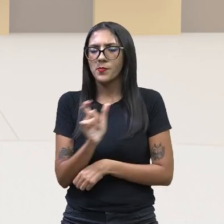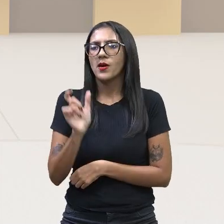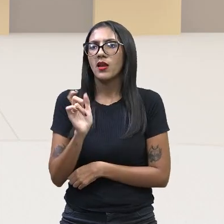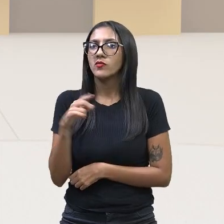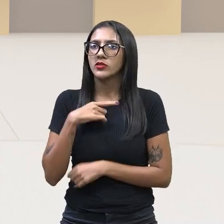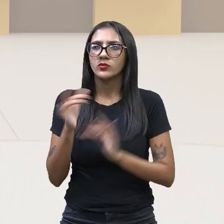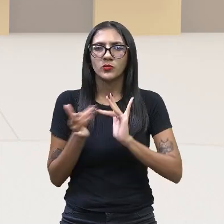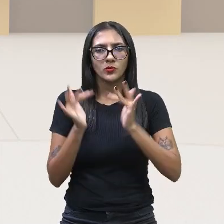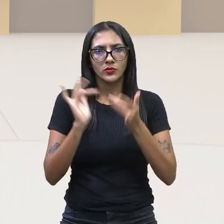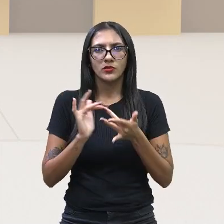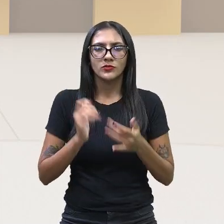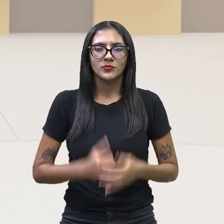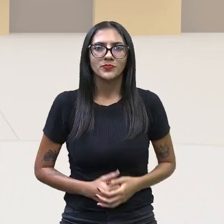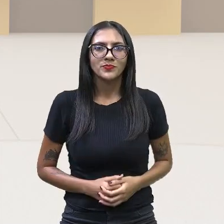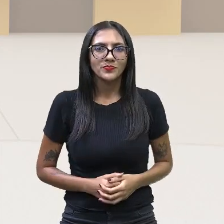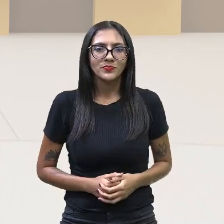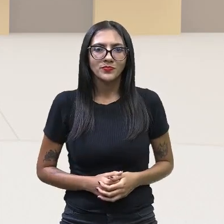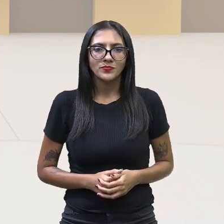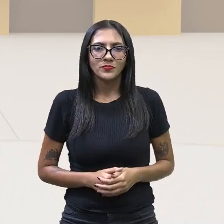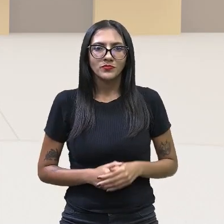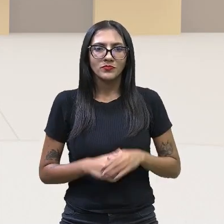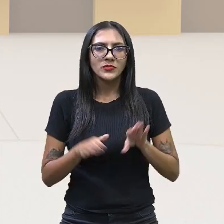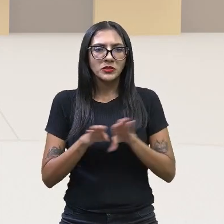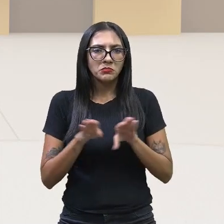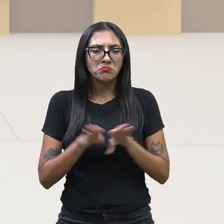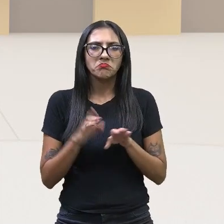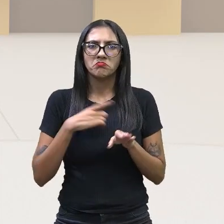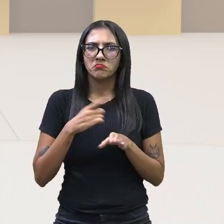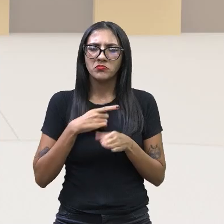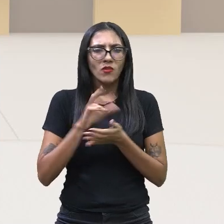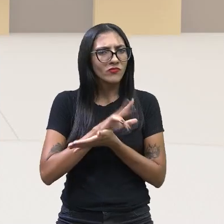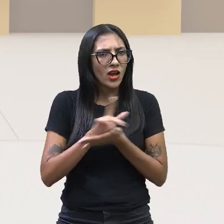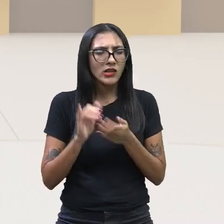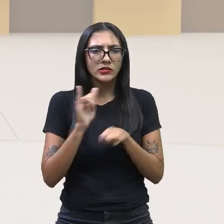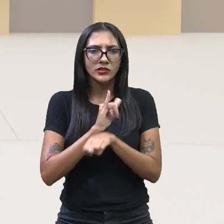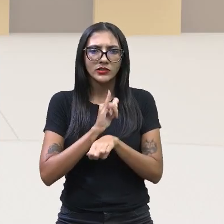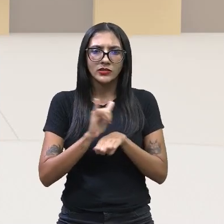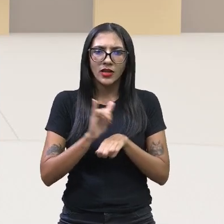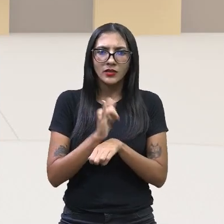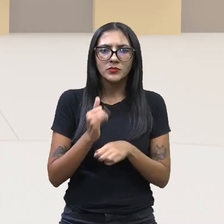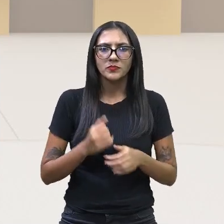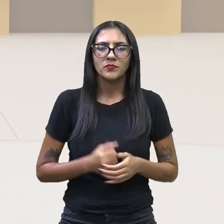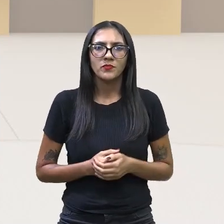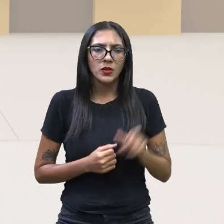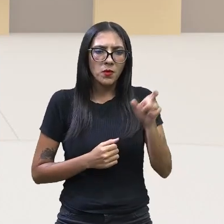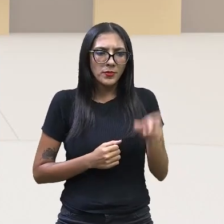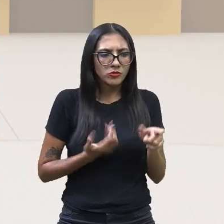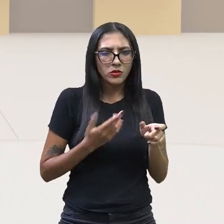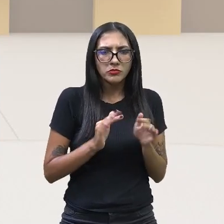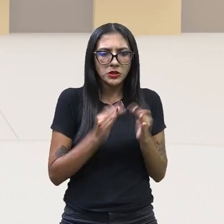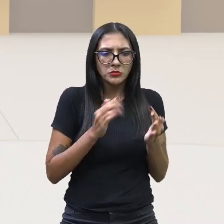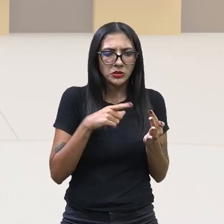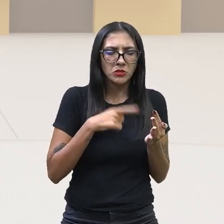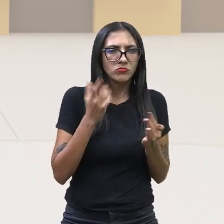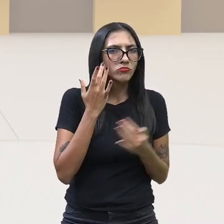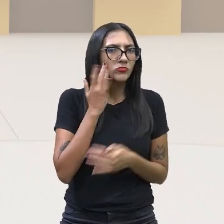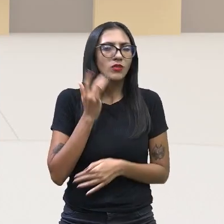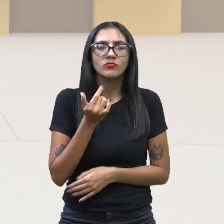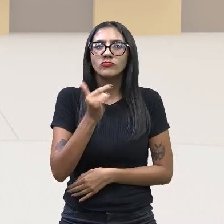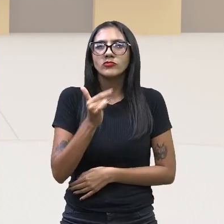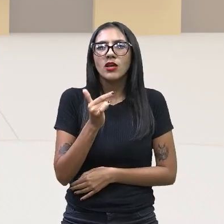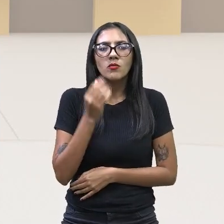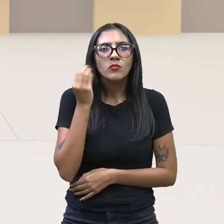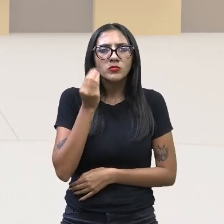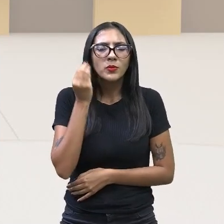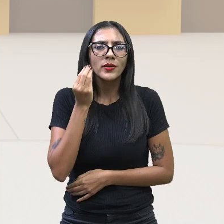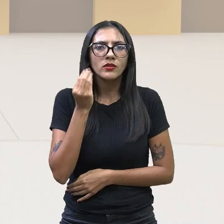que ele aparece. É aquele também que sabe fazer Exatamente. Apresentações. Exatamente. Que o garçom normal não sabe. Não faz. Ele faz e prepara os drinks. A gente